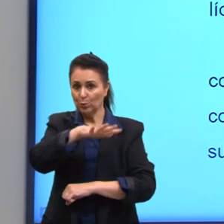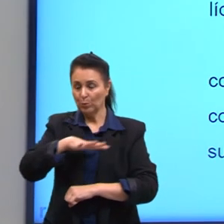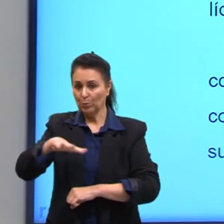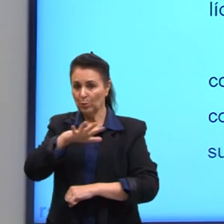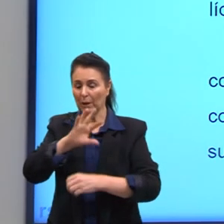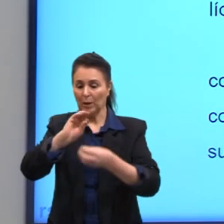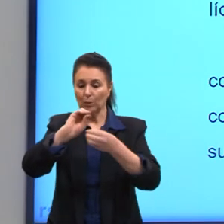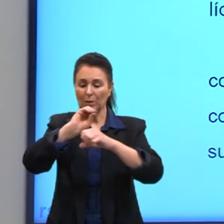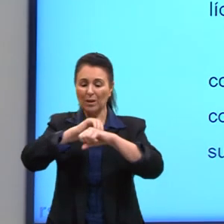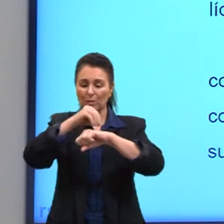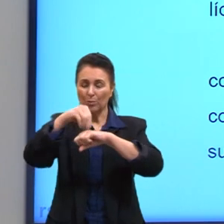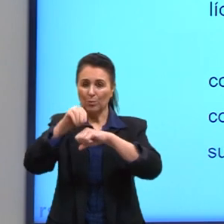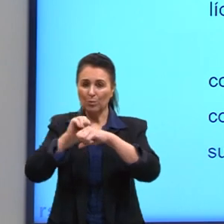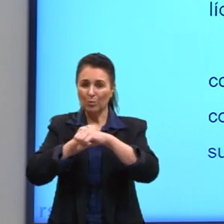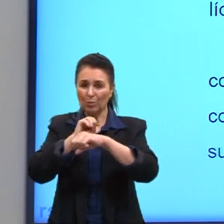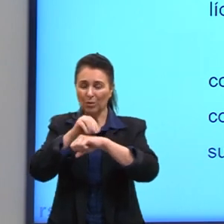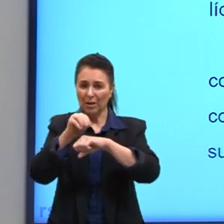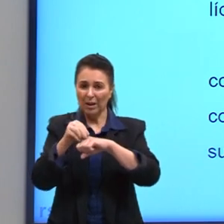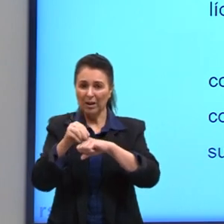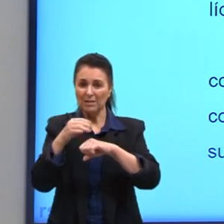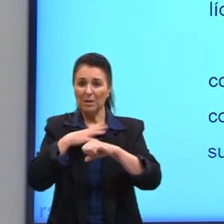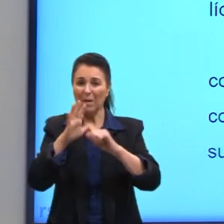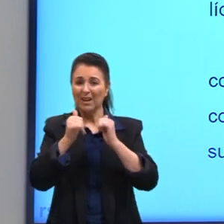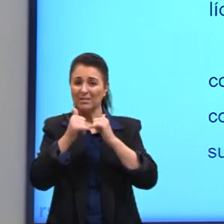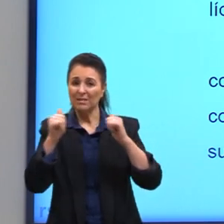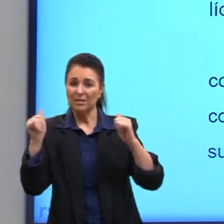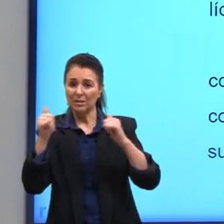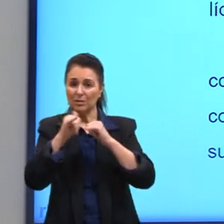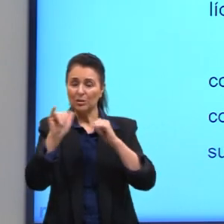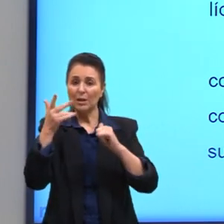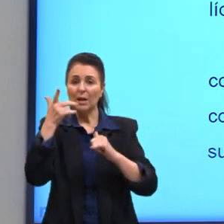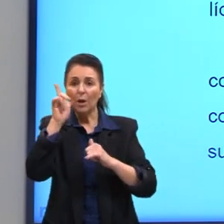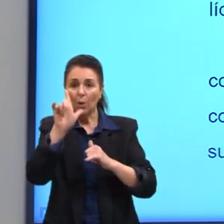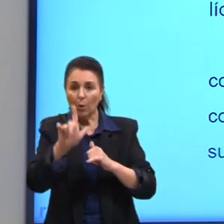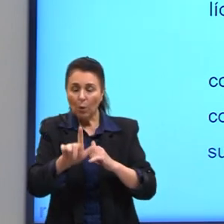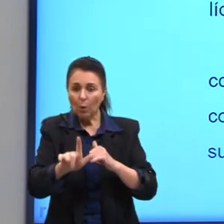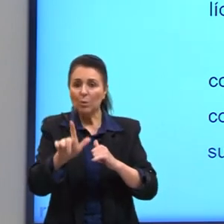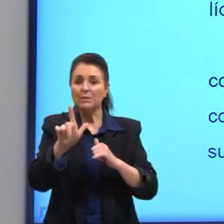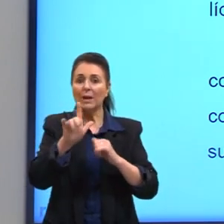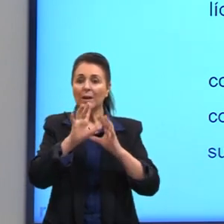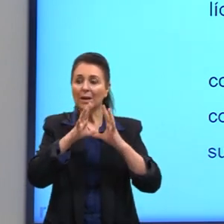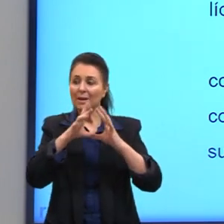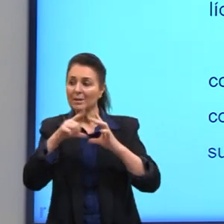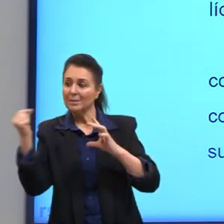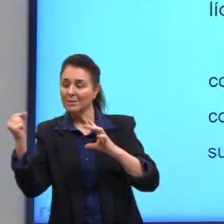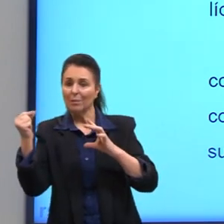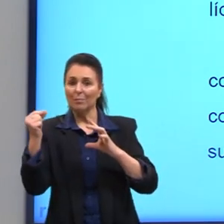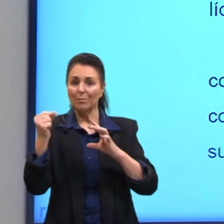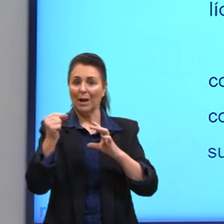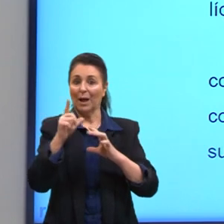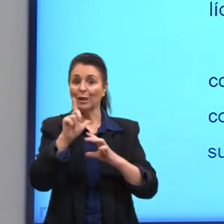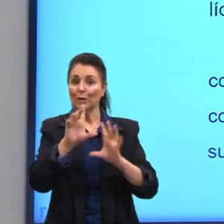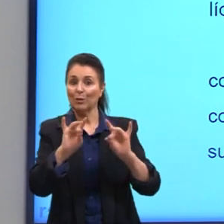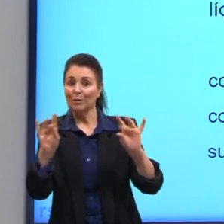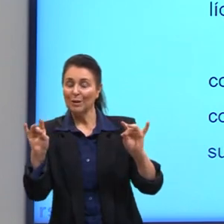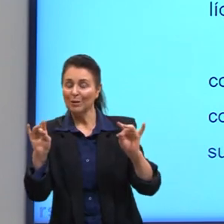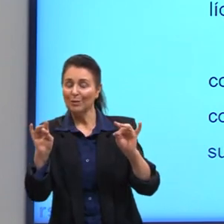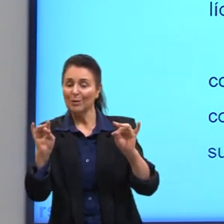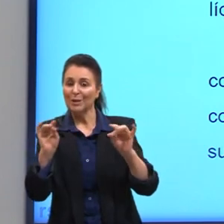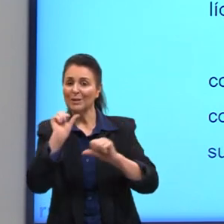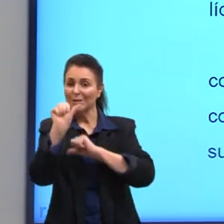onde as moléculas estão mais energéticas e conseguem escapar do líquido e formar gases formal